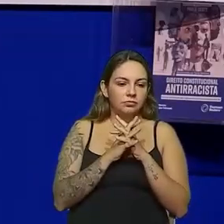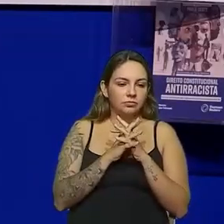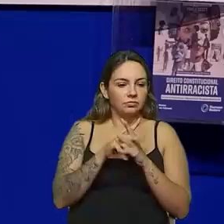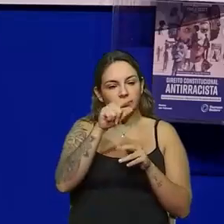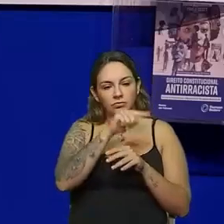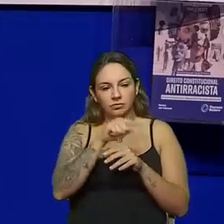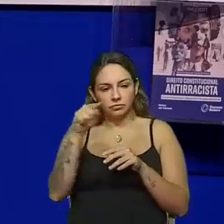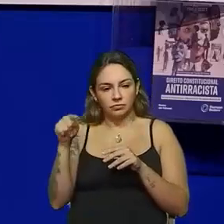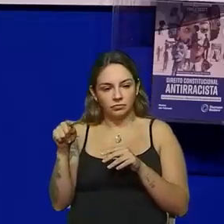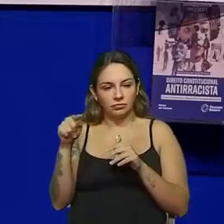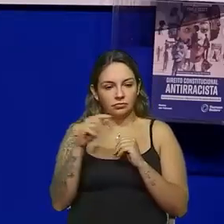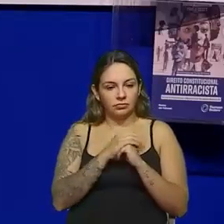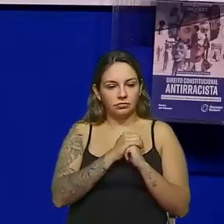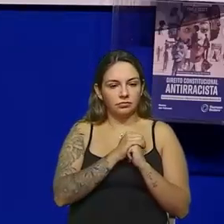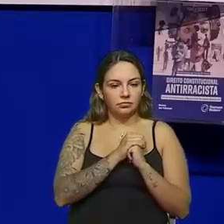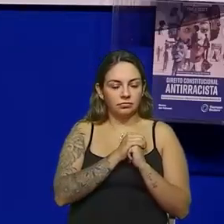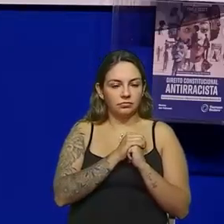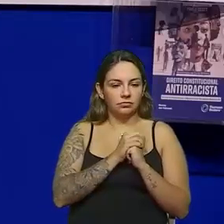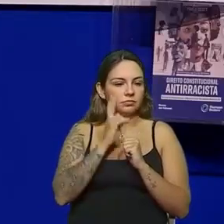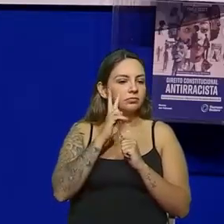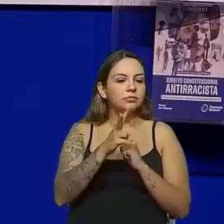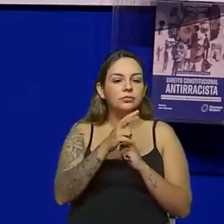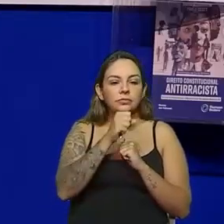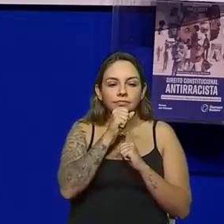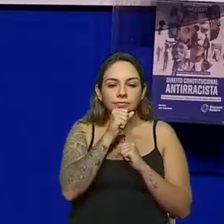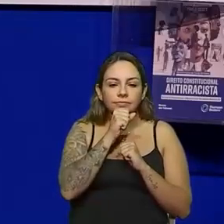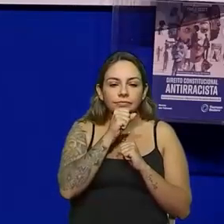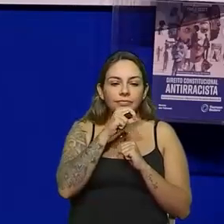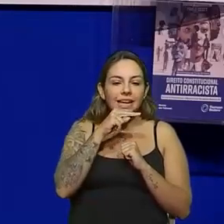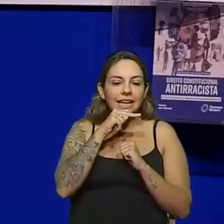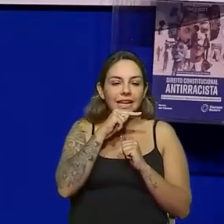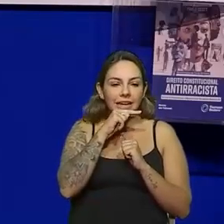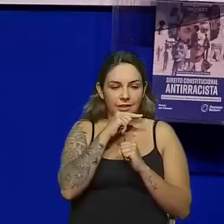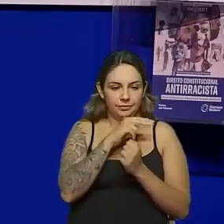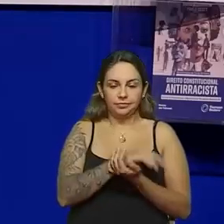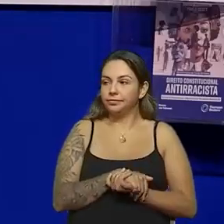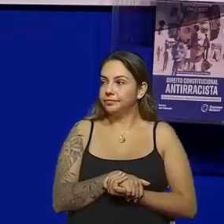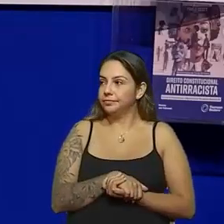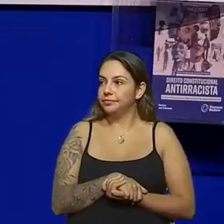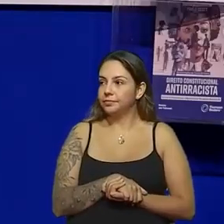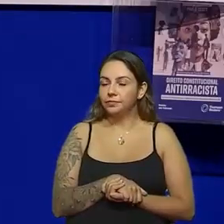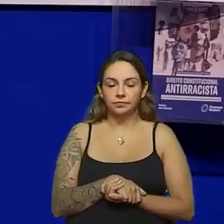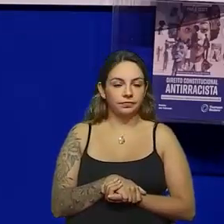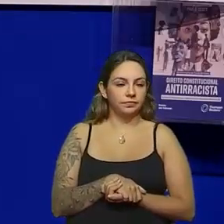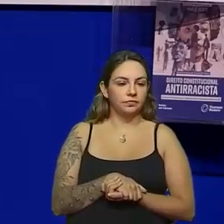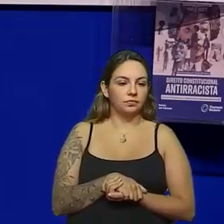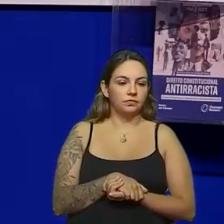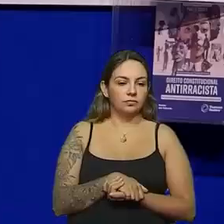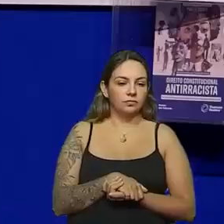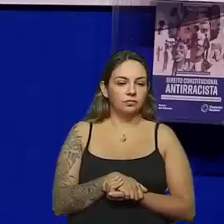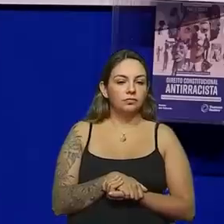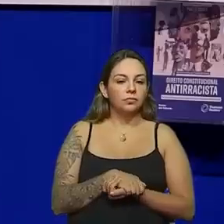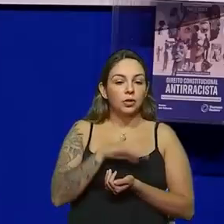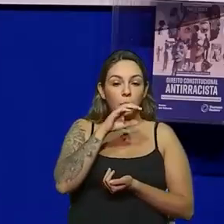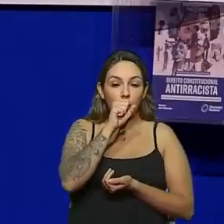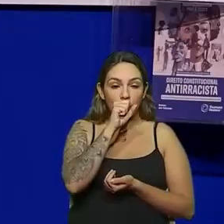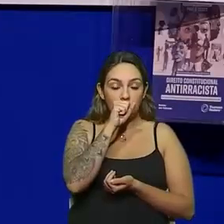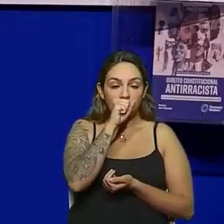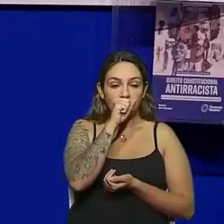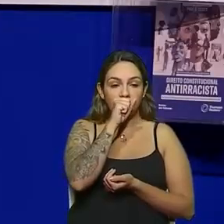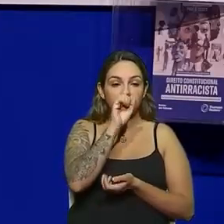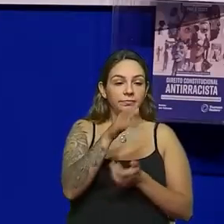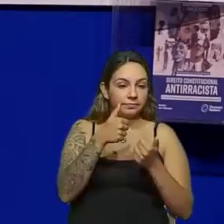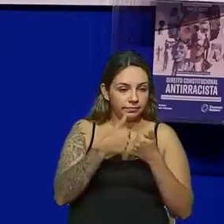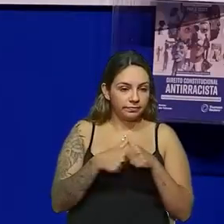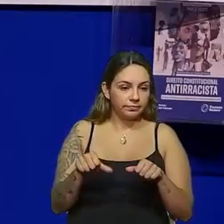e fui para Lisboa ver meu neto, que eu tenho um neto que estuda em Coimbra. E no sábado eu